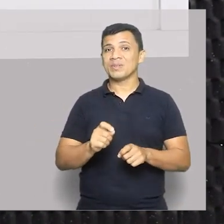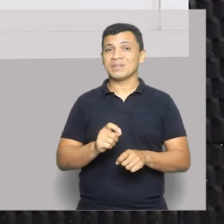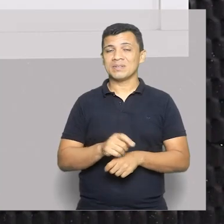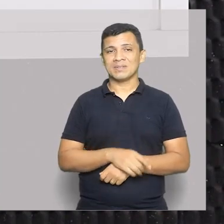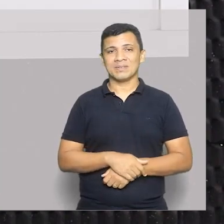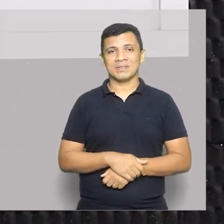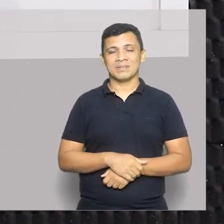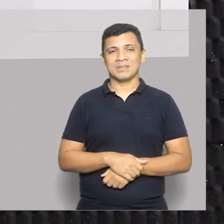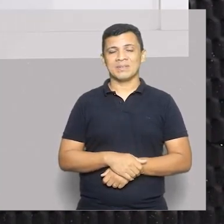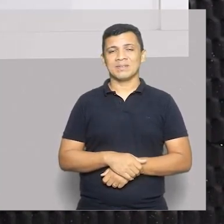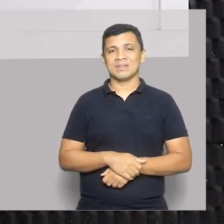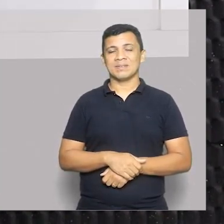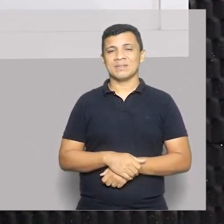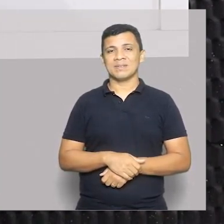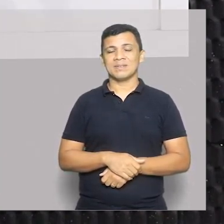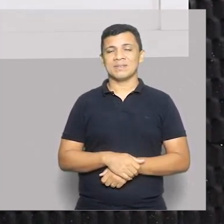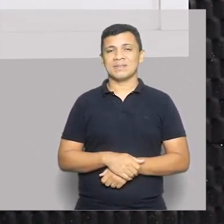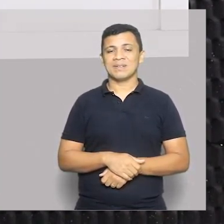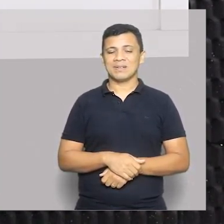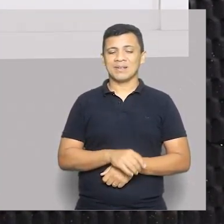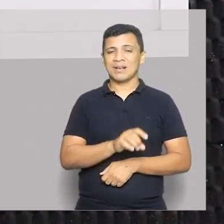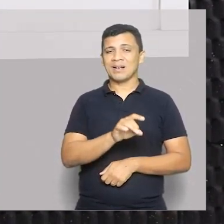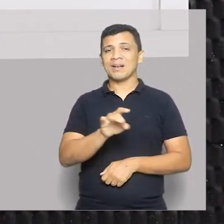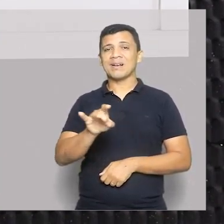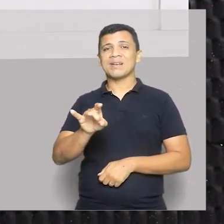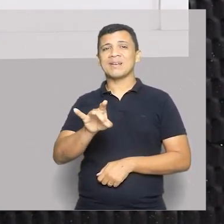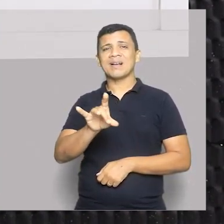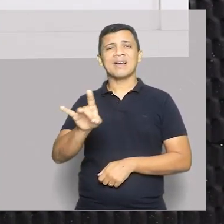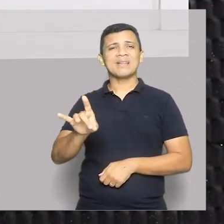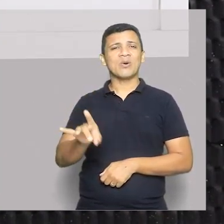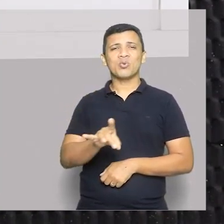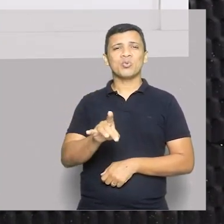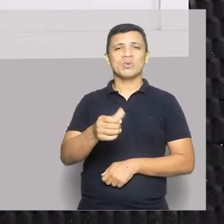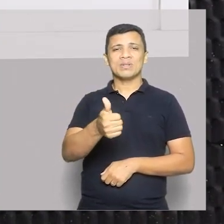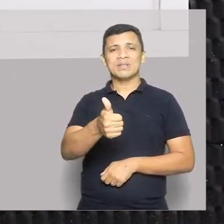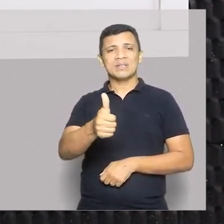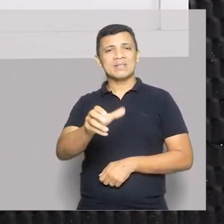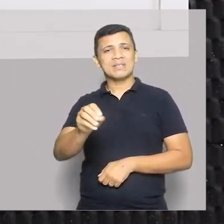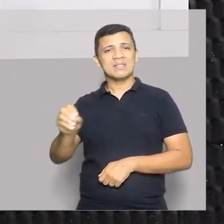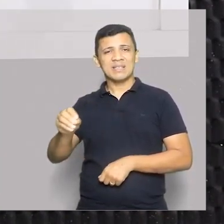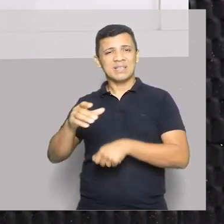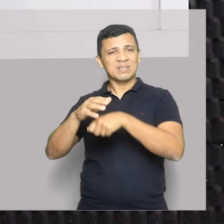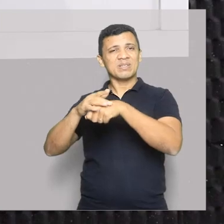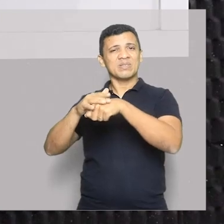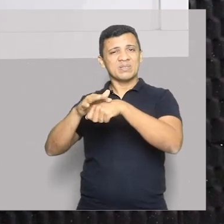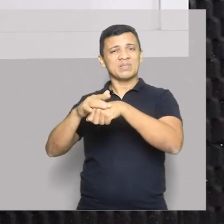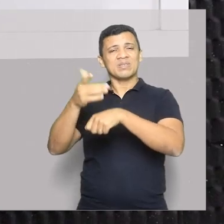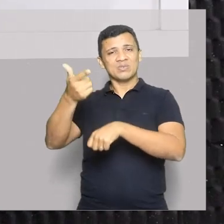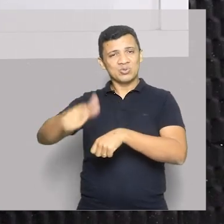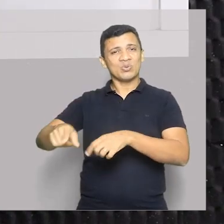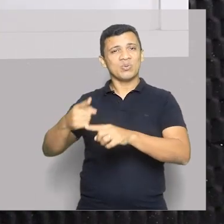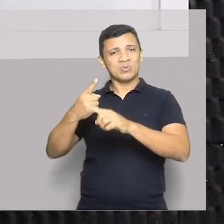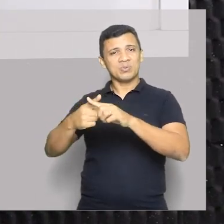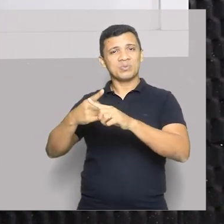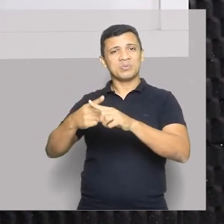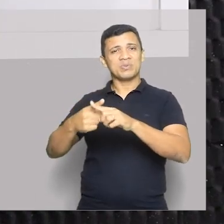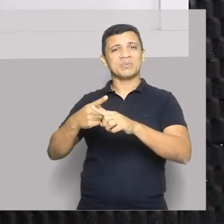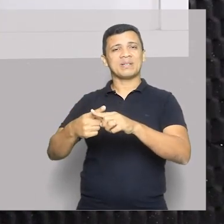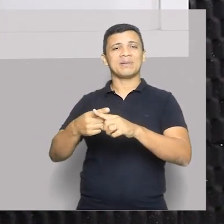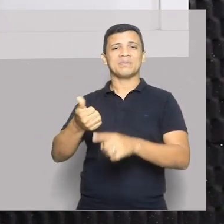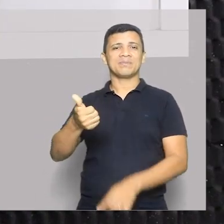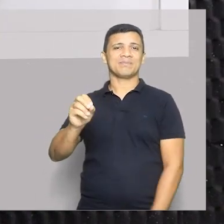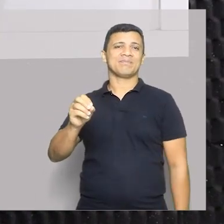pessoas lá. Cada um desses 100 vai contaminar 10. Ou seja, novamente, você vai multiplicar